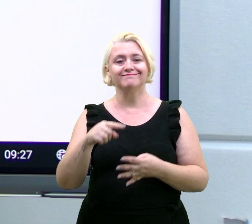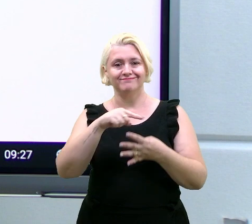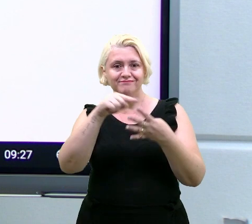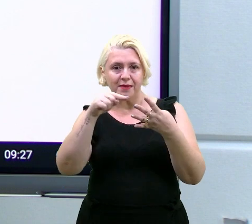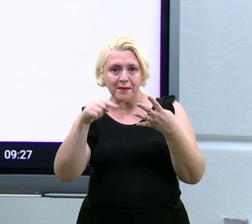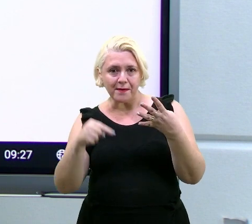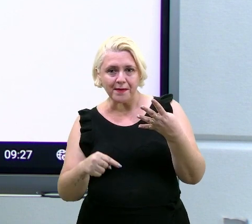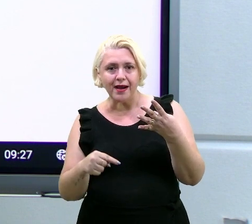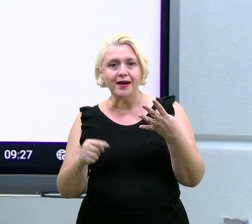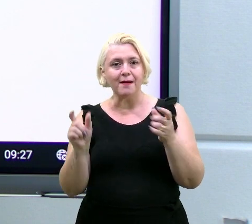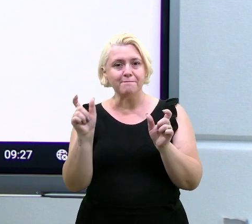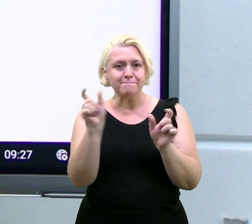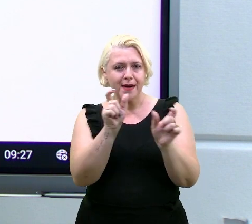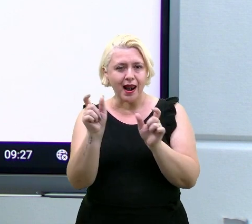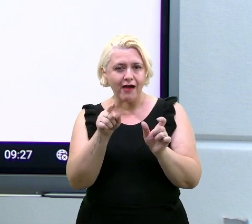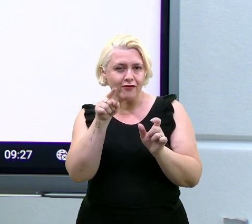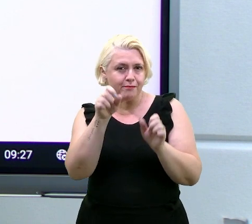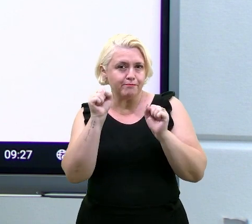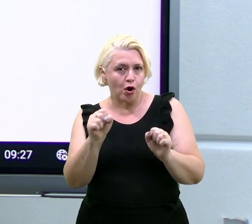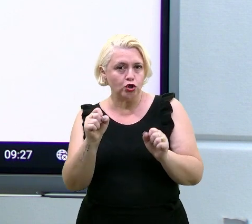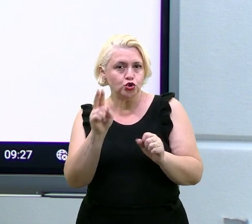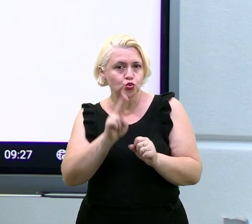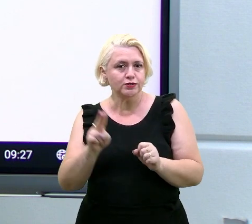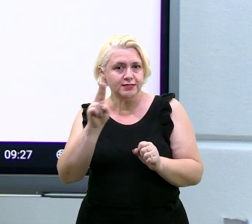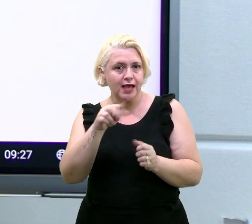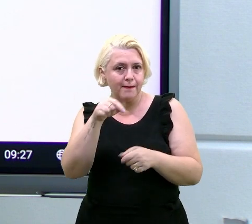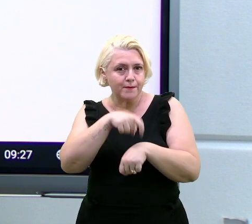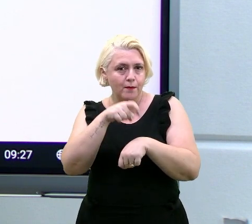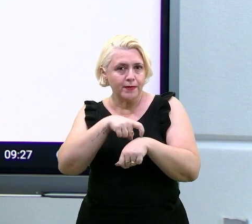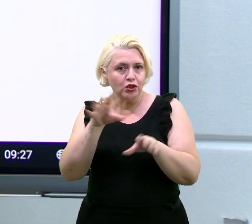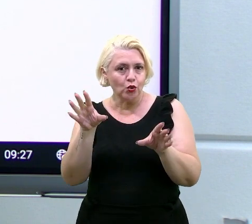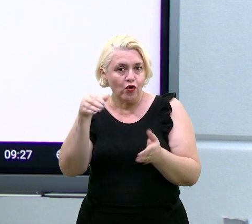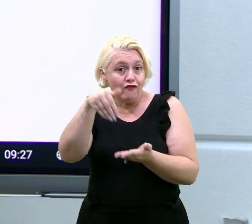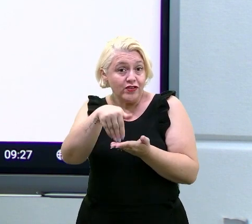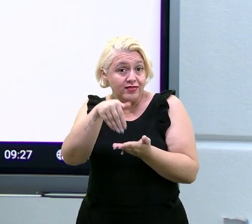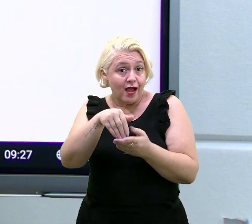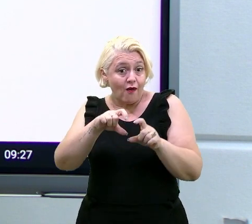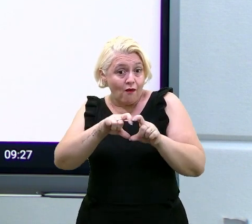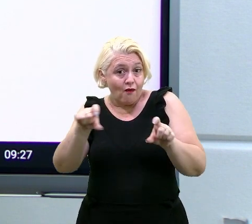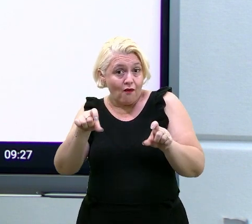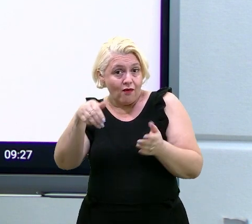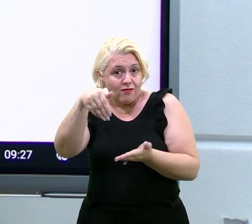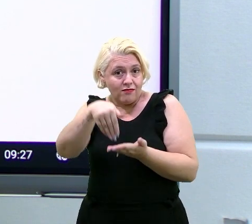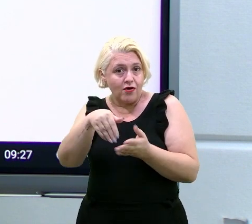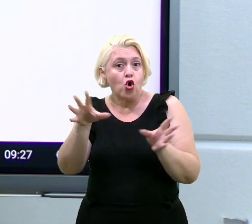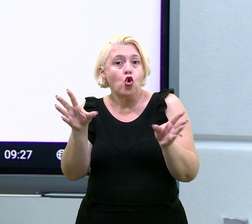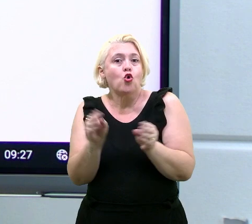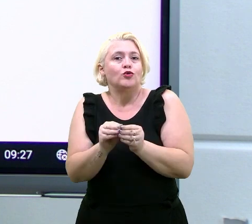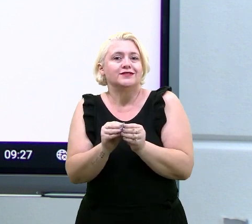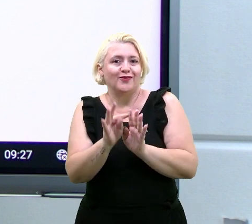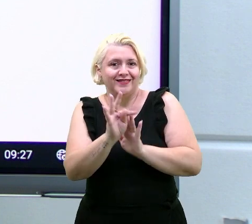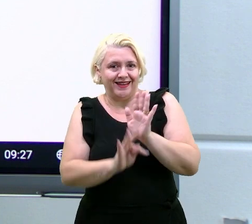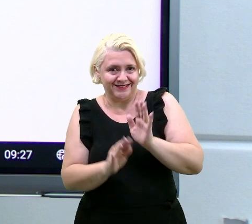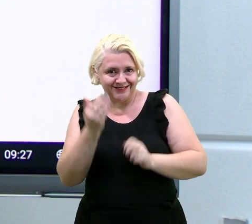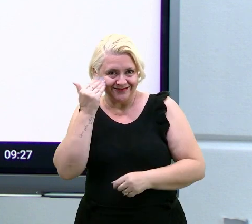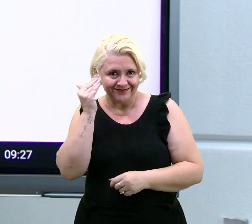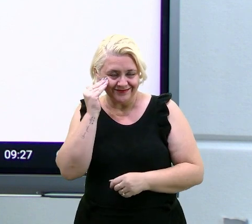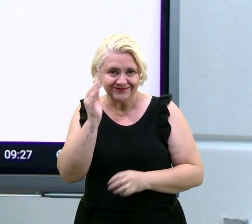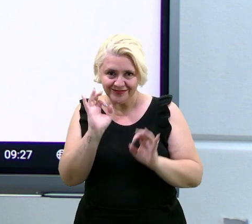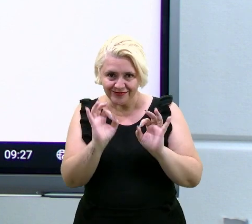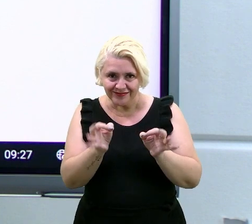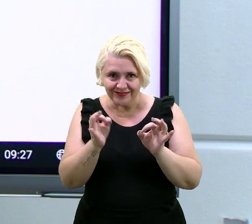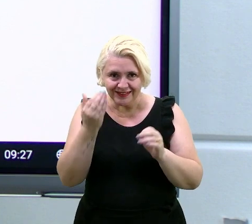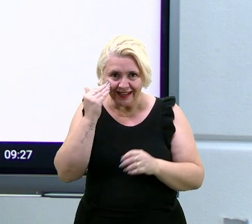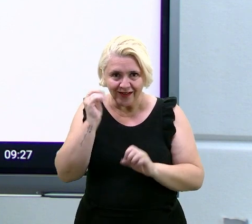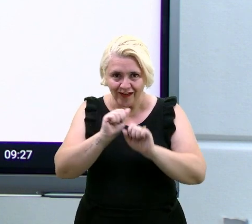são estratégicas para você usar no momento da conclusão ou do parágrafo ou do texto beleza